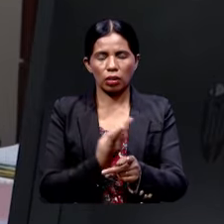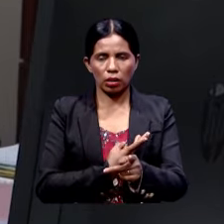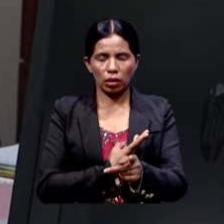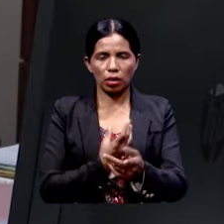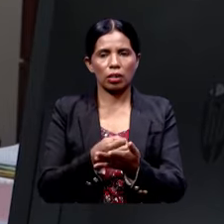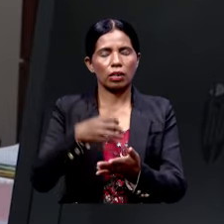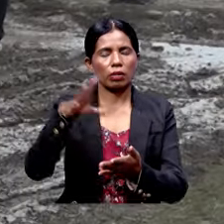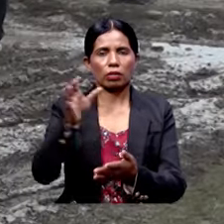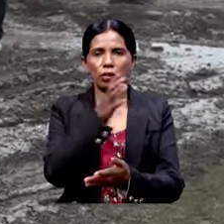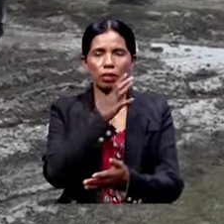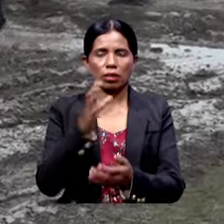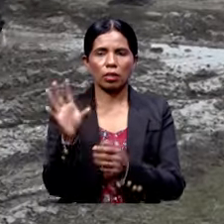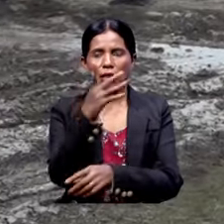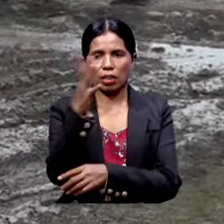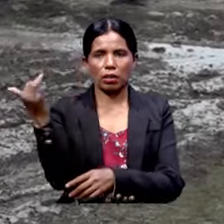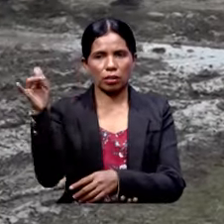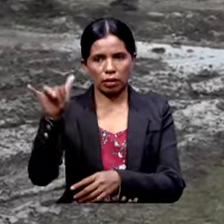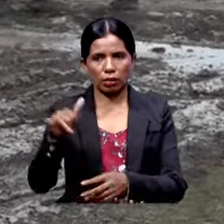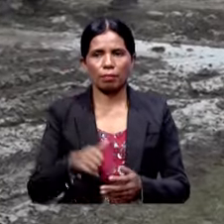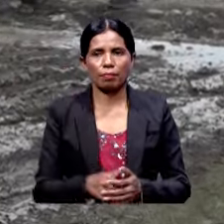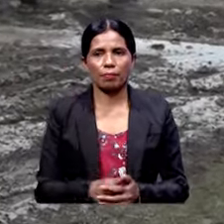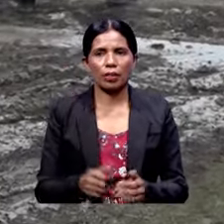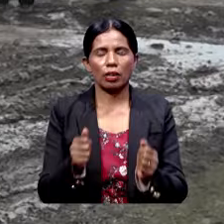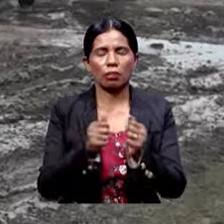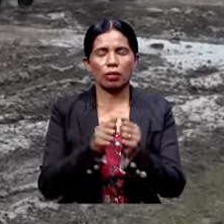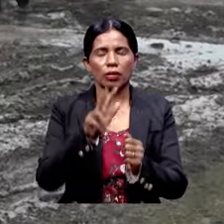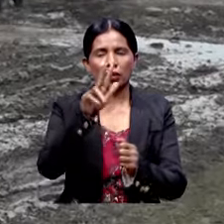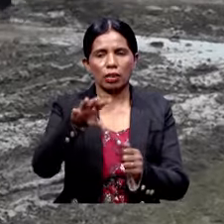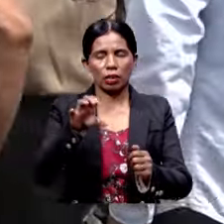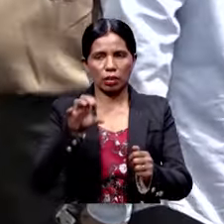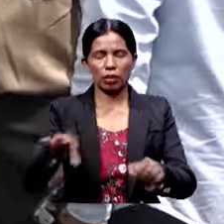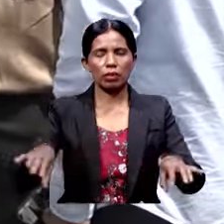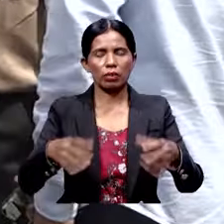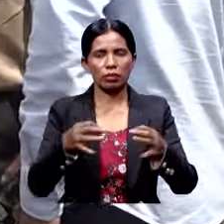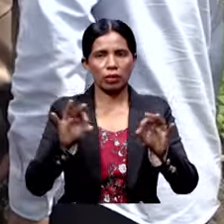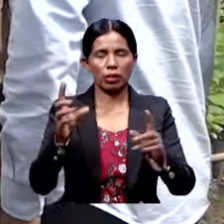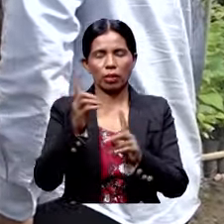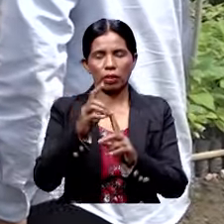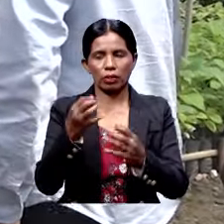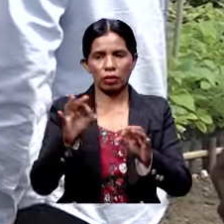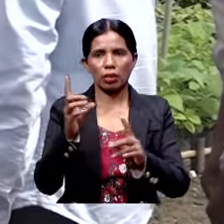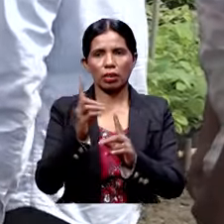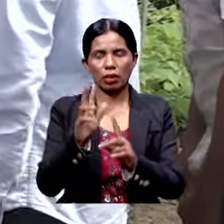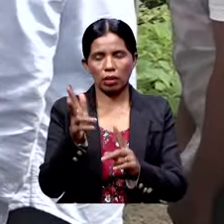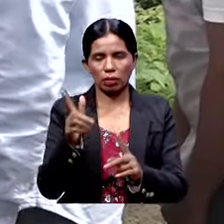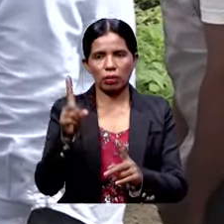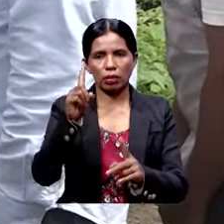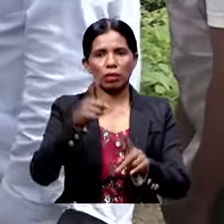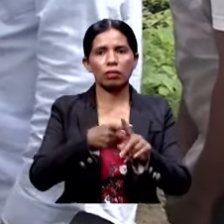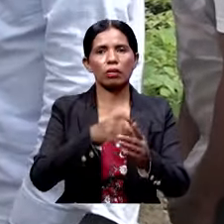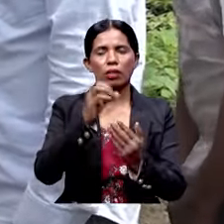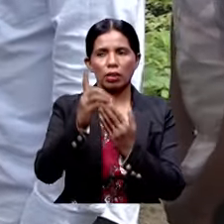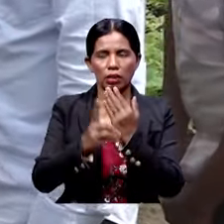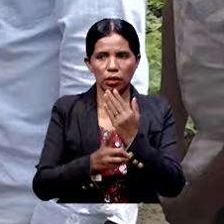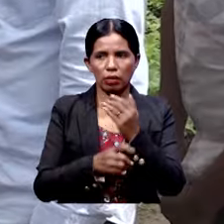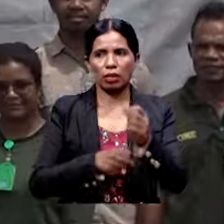floresta no Maxira. Corpo Guarda Floresta Atos Tolorecen ne nia contrato termina ona e a Lorontrolecen ida fulan dezembro tina rihu